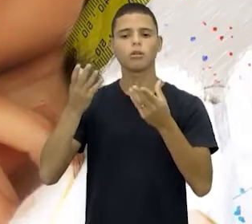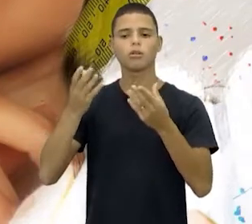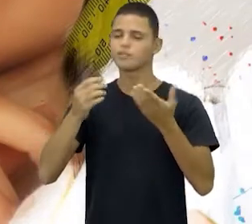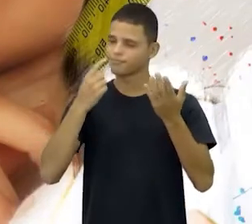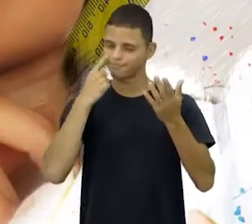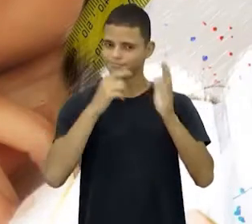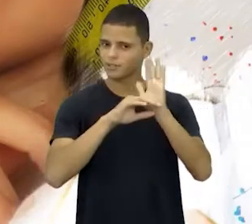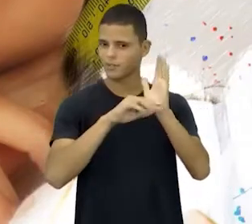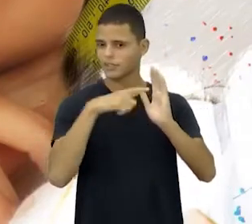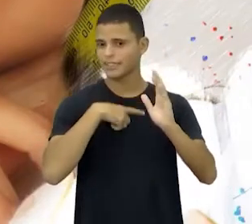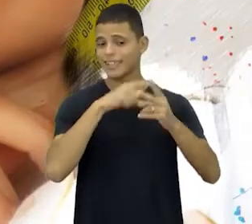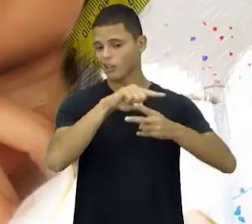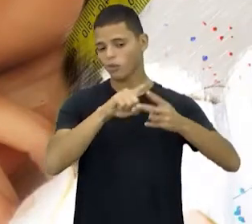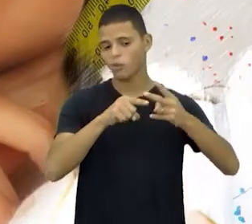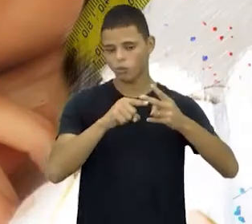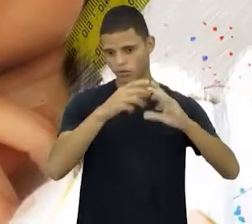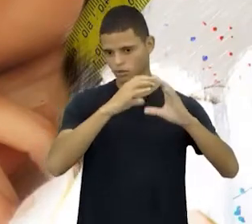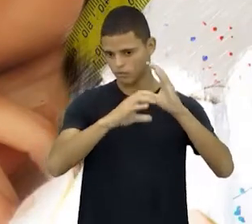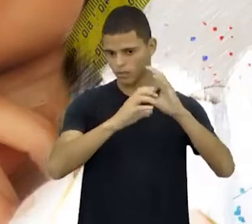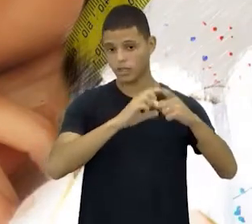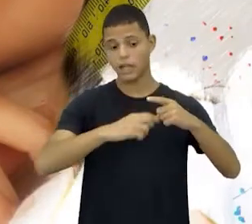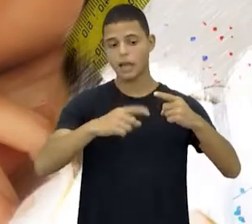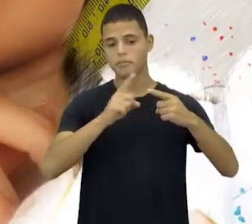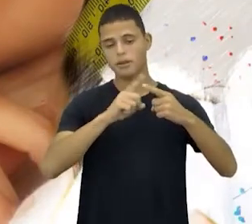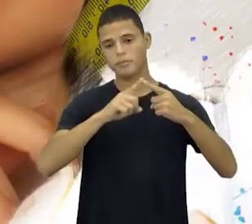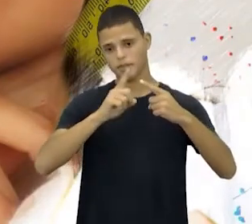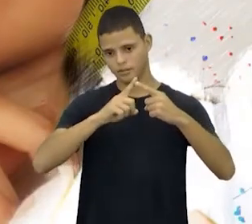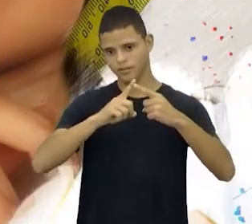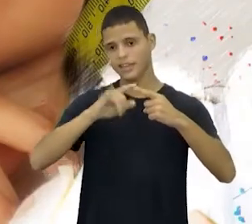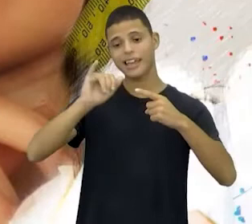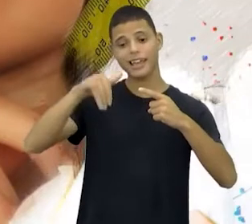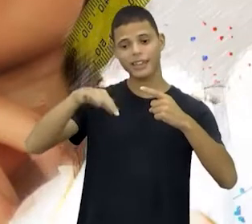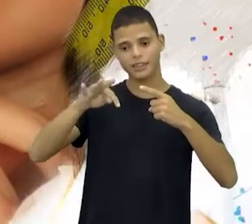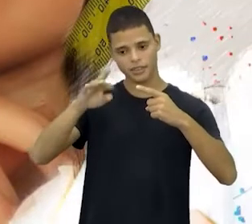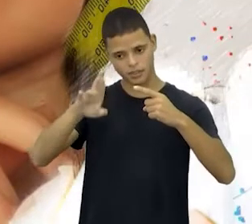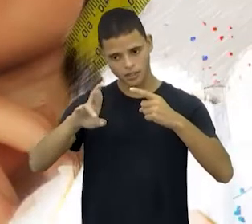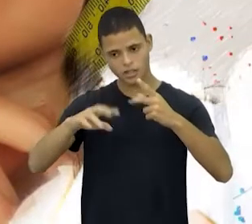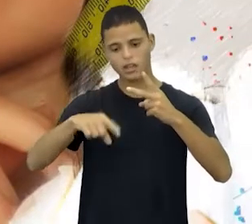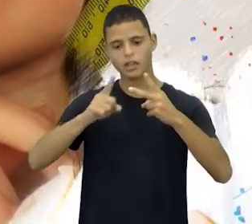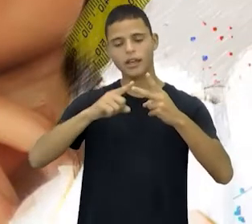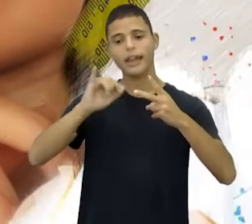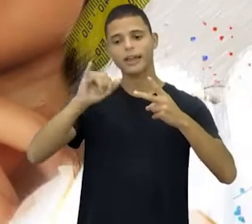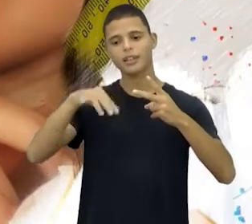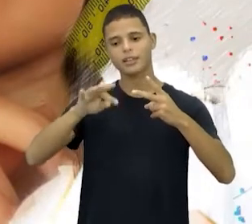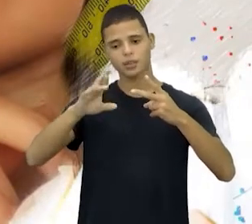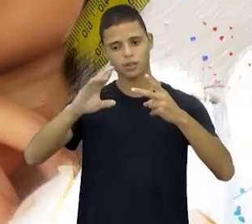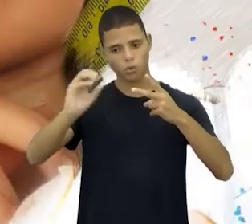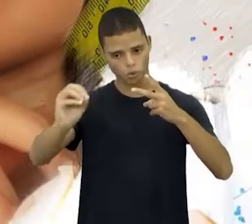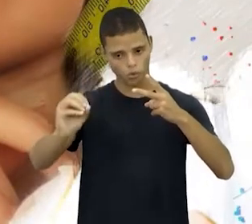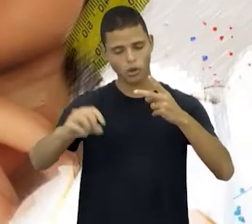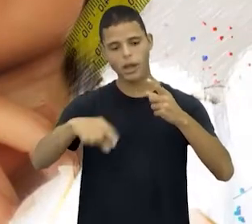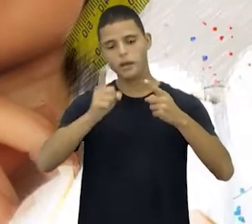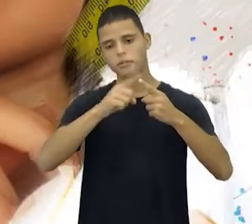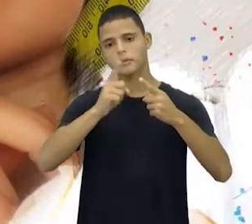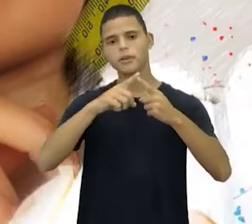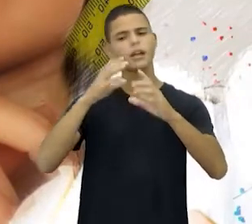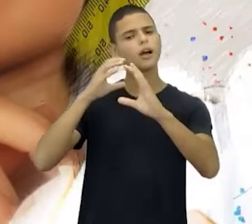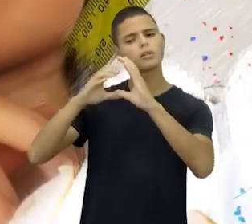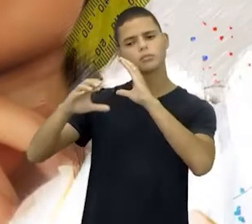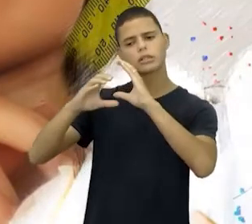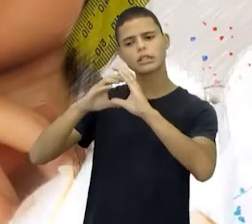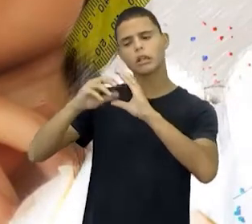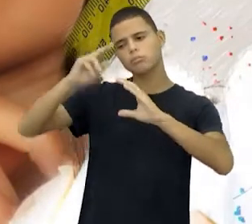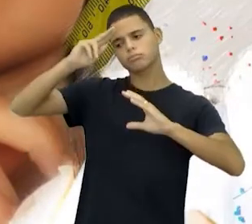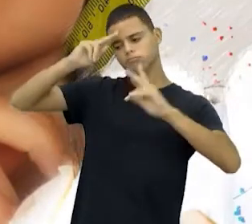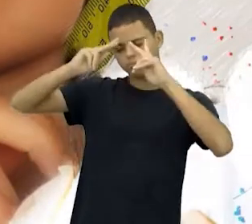aí 2 maneiras, né? A intra e a interpessoal, tá? A intrapessoal é aquela comunicação que a gente faz